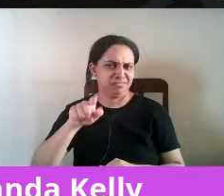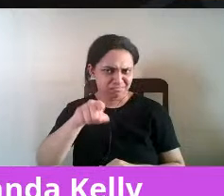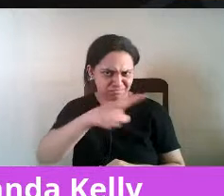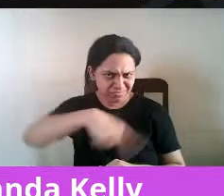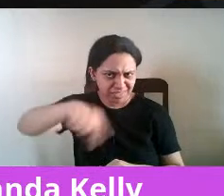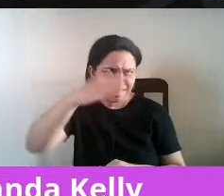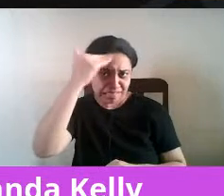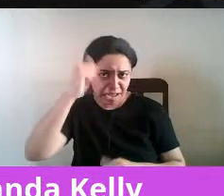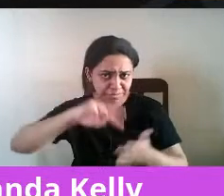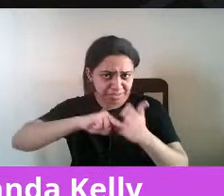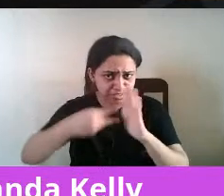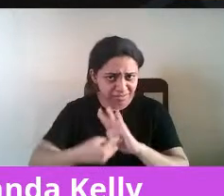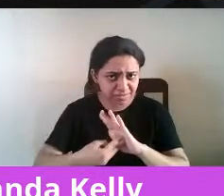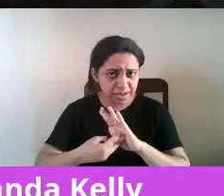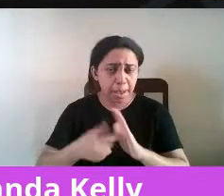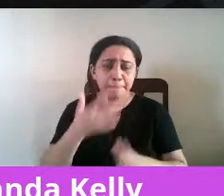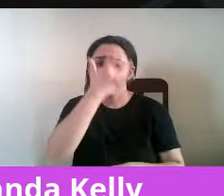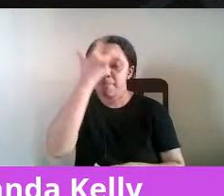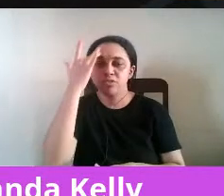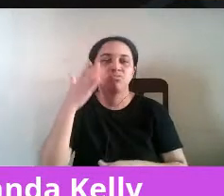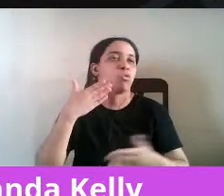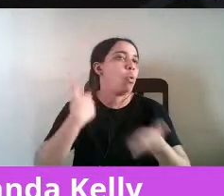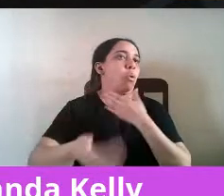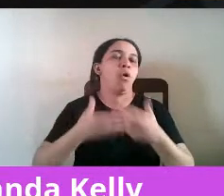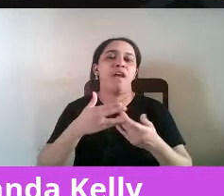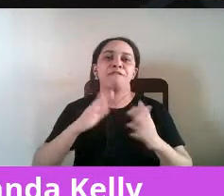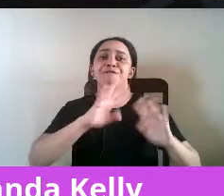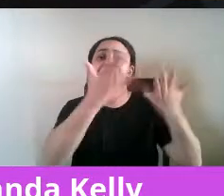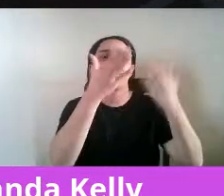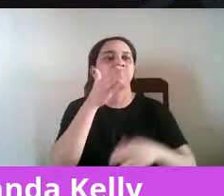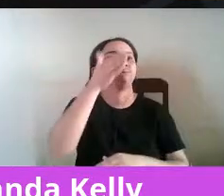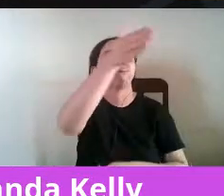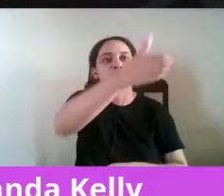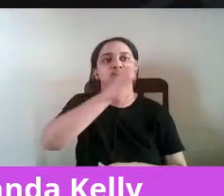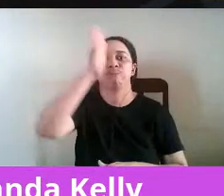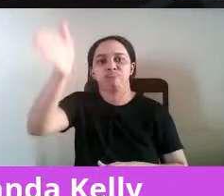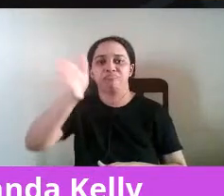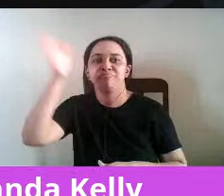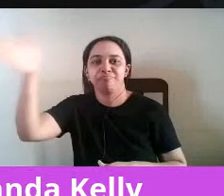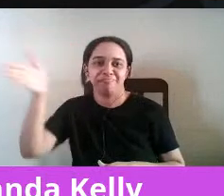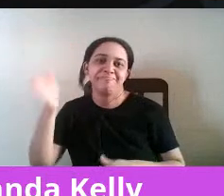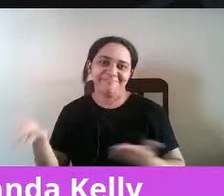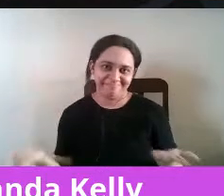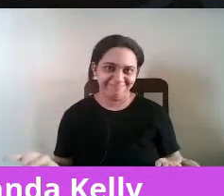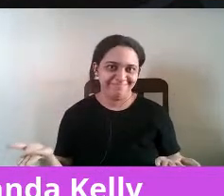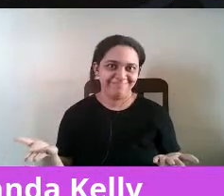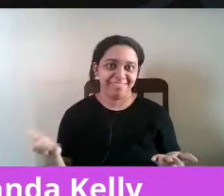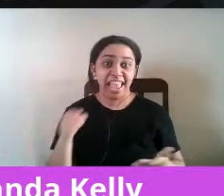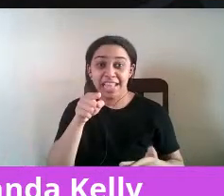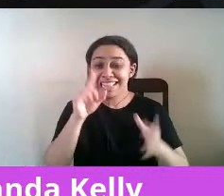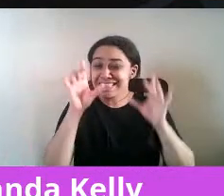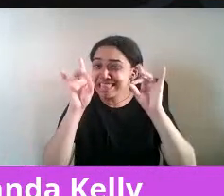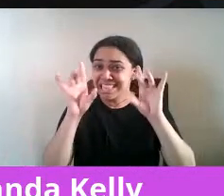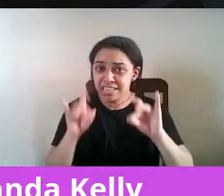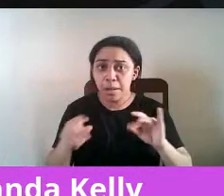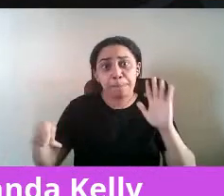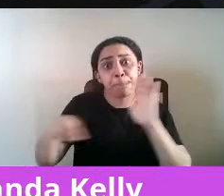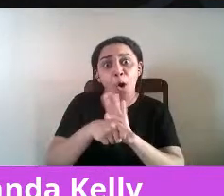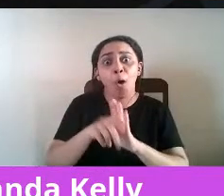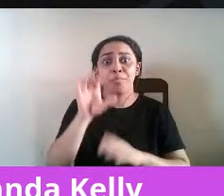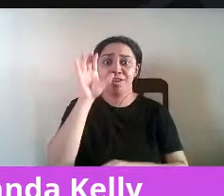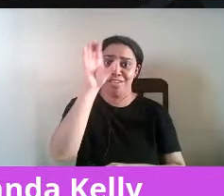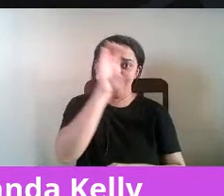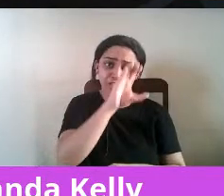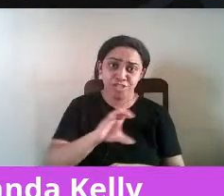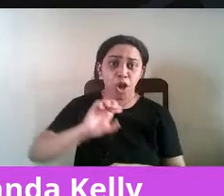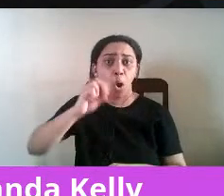Né? Então, é aquela pessoa que vai para tudo quanto é festa, então chama arroz de festa. Então, esse é um tipo mais específico de alguma região, de algum autor.